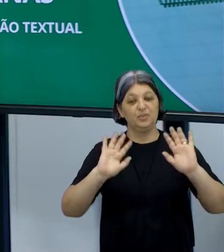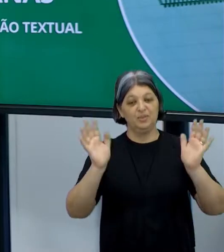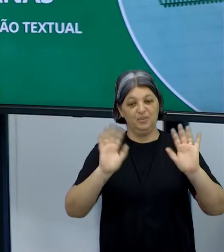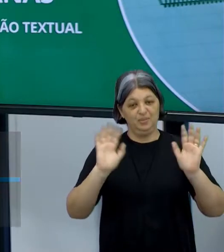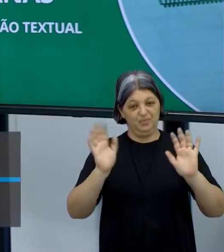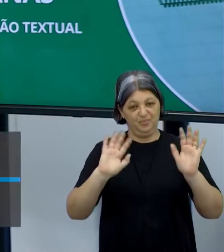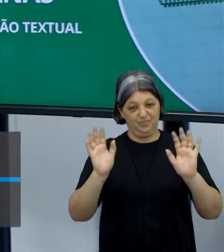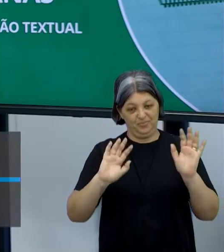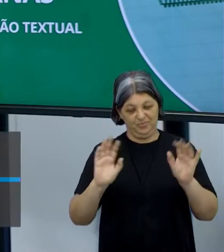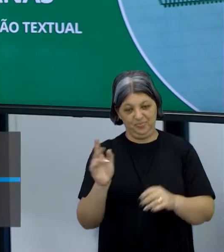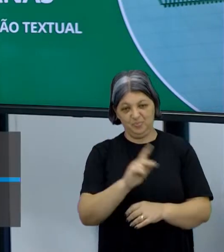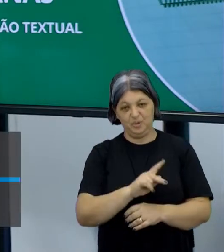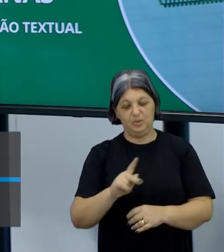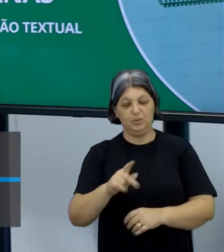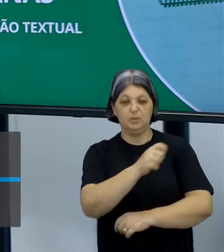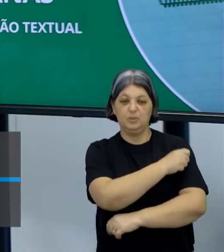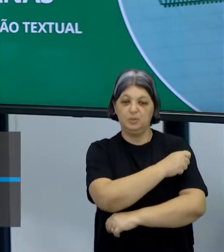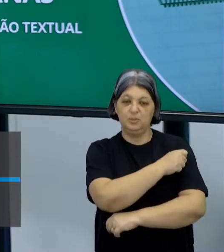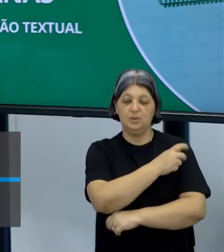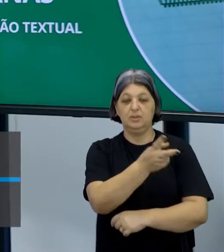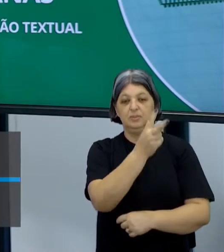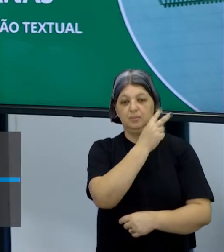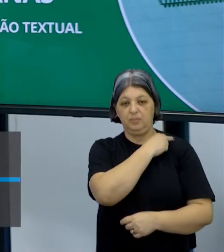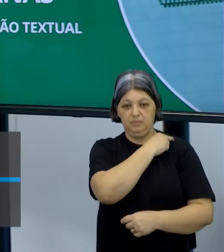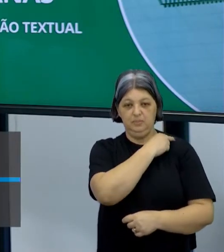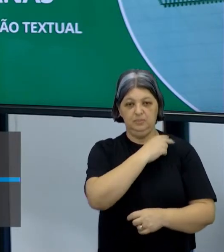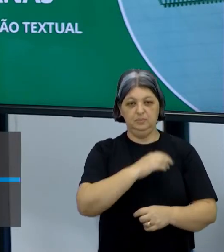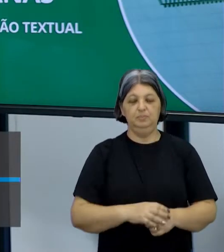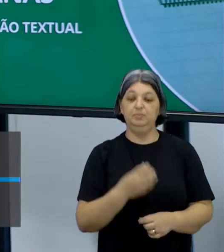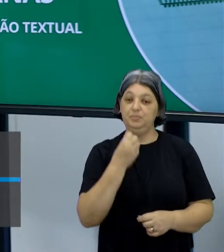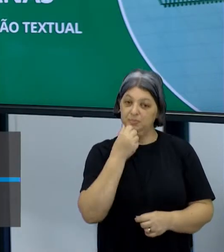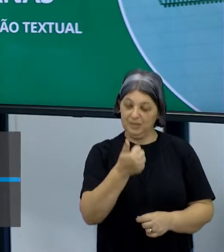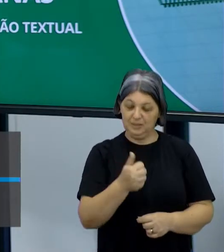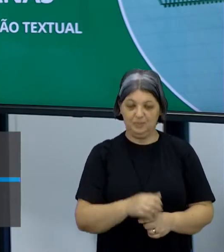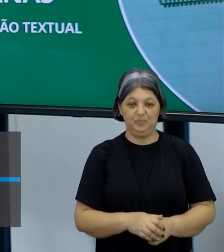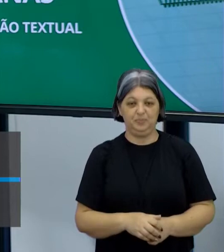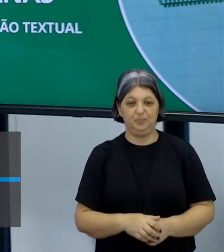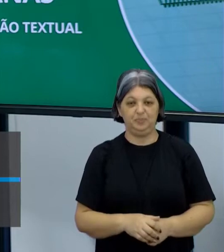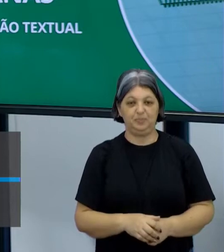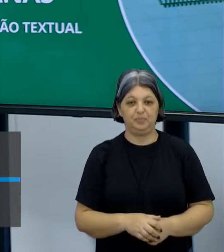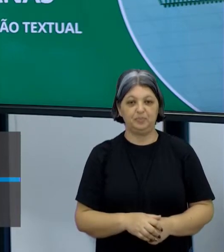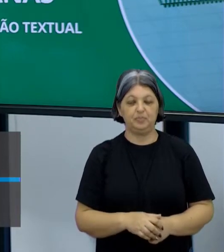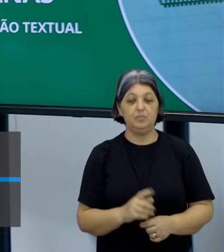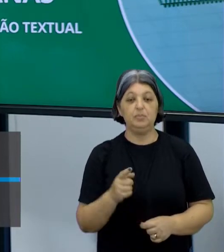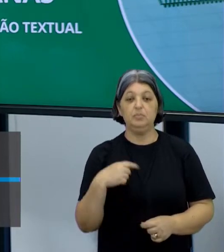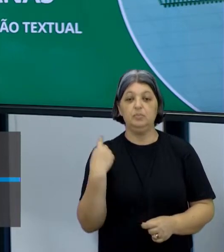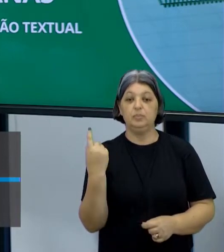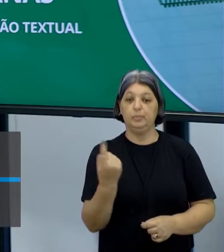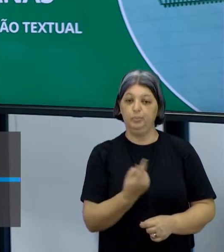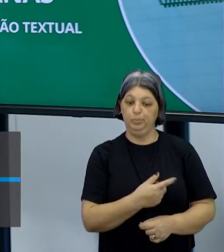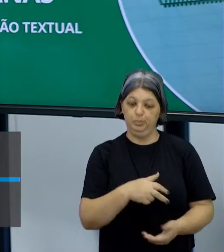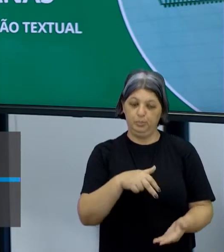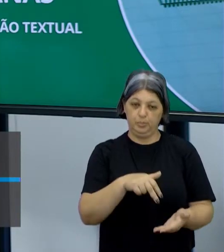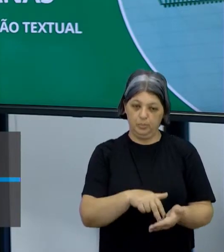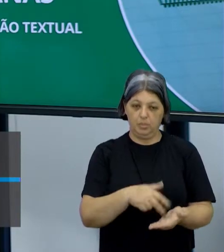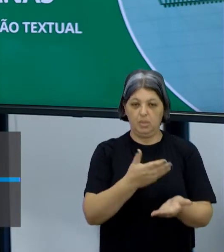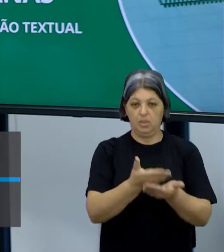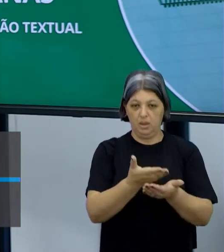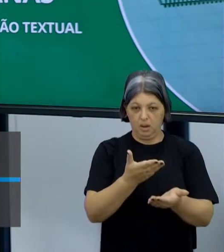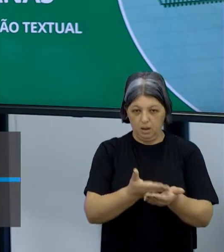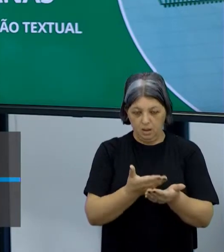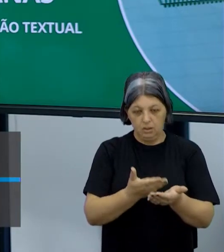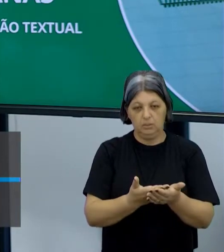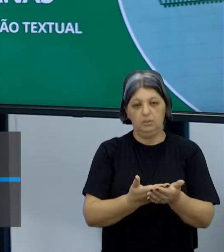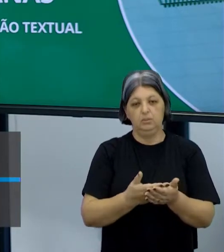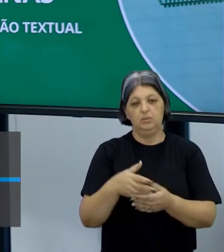Olá, alunos, professores da segunda série do ensino médio, tudo bem? Então, estamos aqui para mais uma aula de produção textual